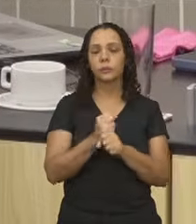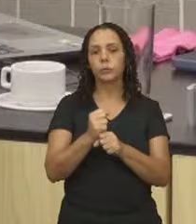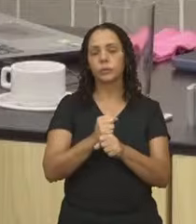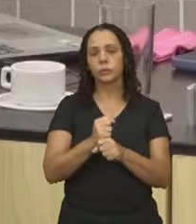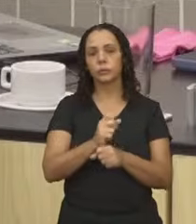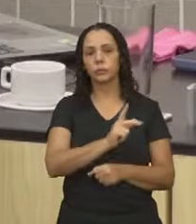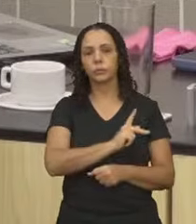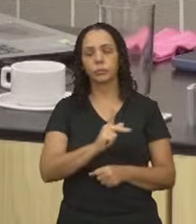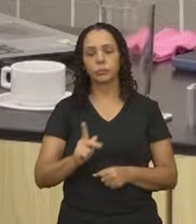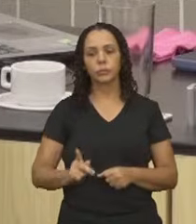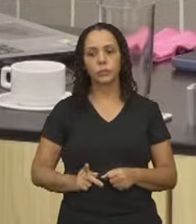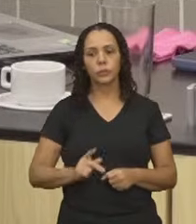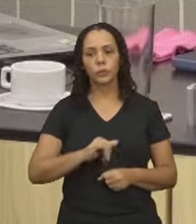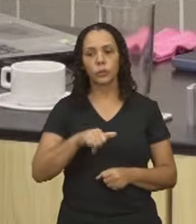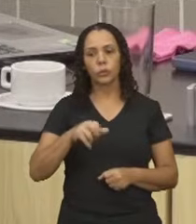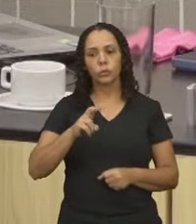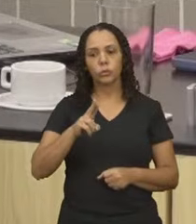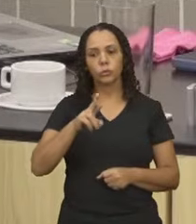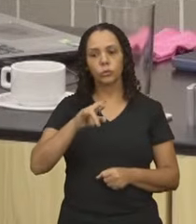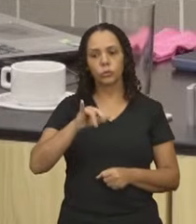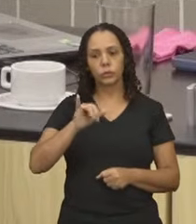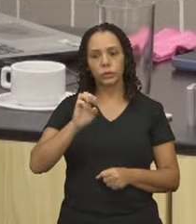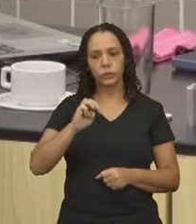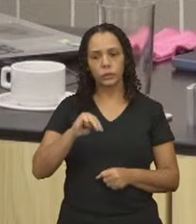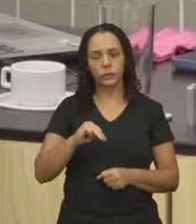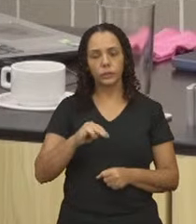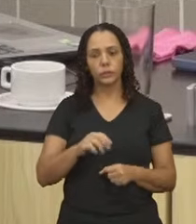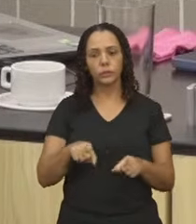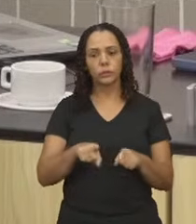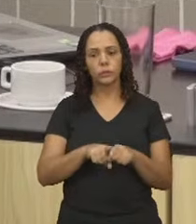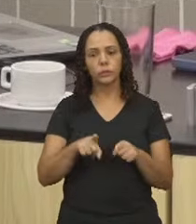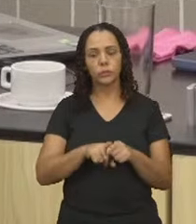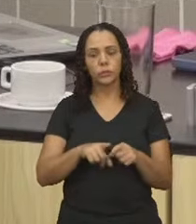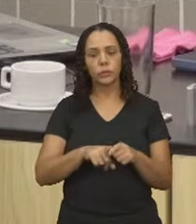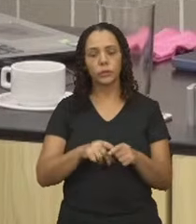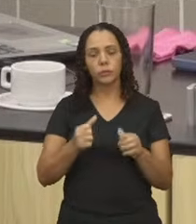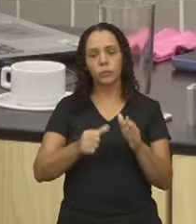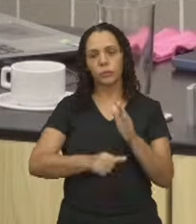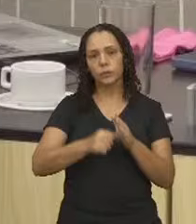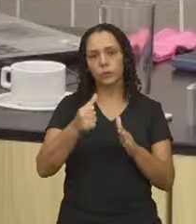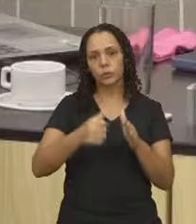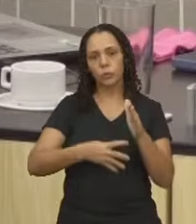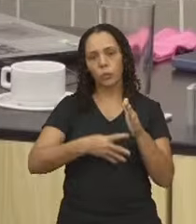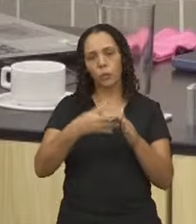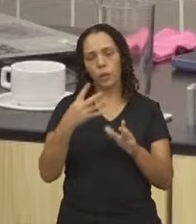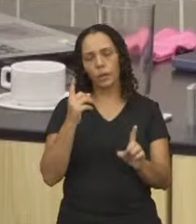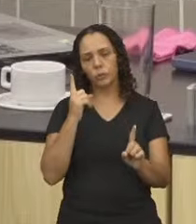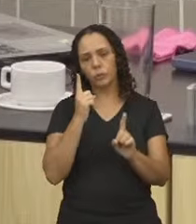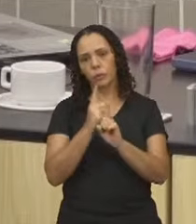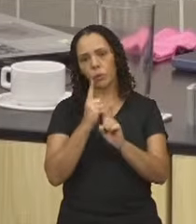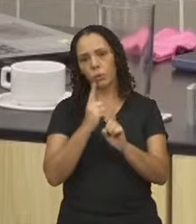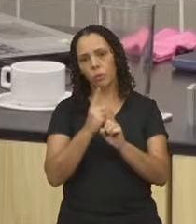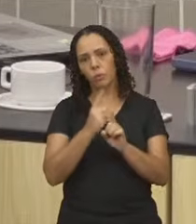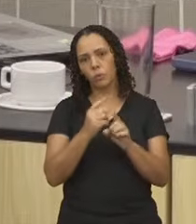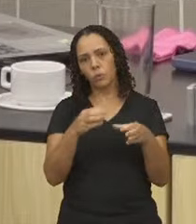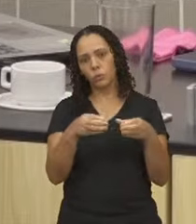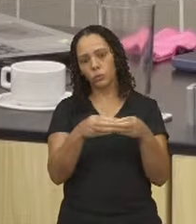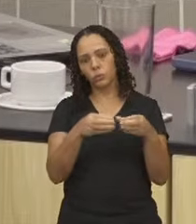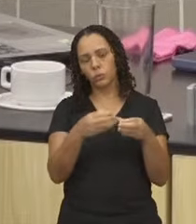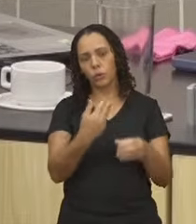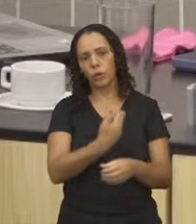senhor Jurim Francisco, e pela realização do 14º Encontro dos Amigos do